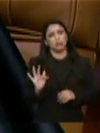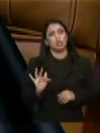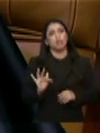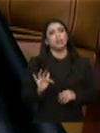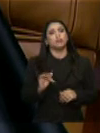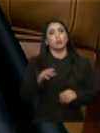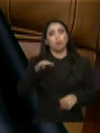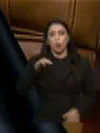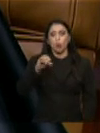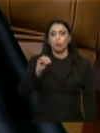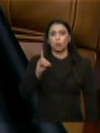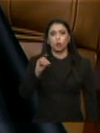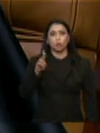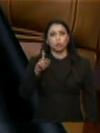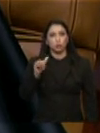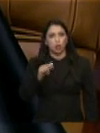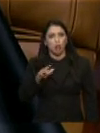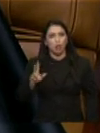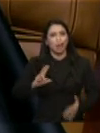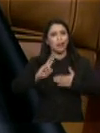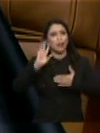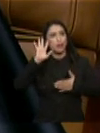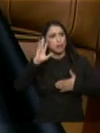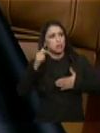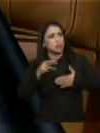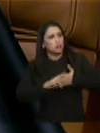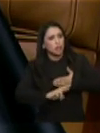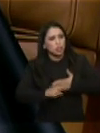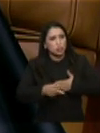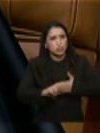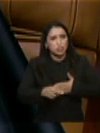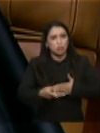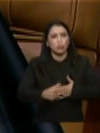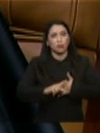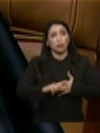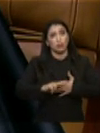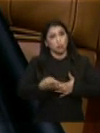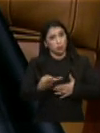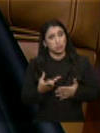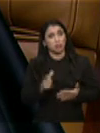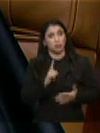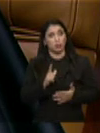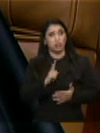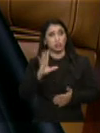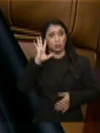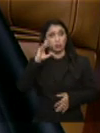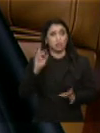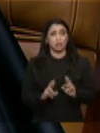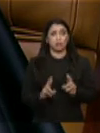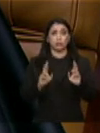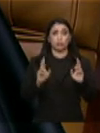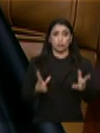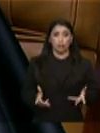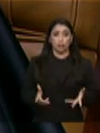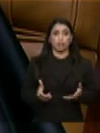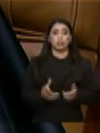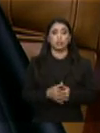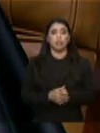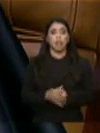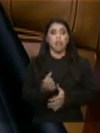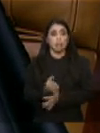efeitos. Efeitos da decisão em relação aos casos transitados em julgado em sentido contrário, tendo em vista, repito, razões